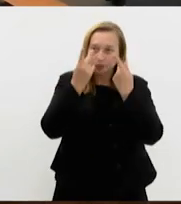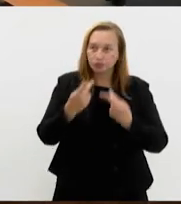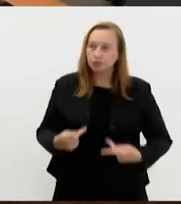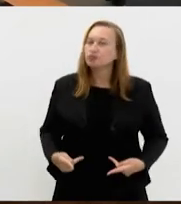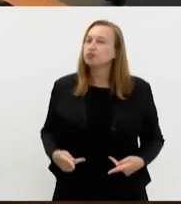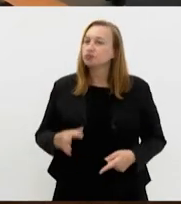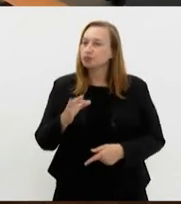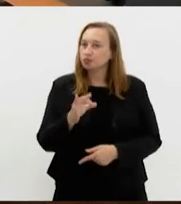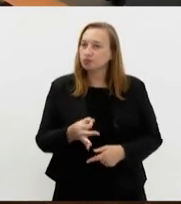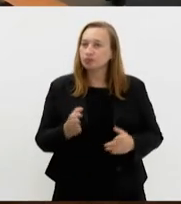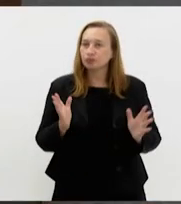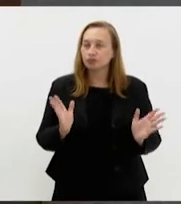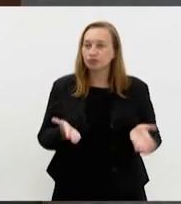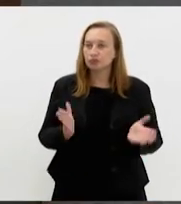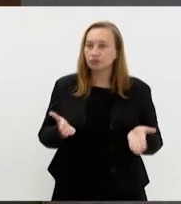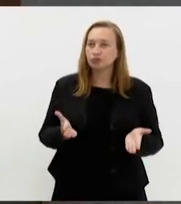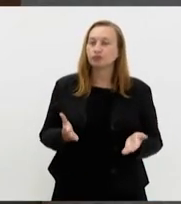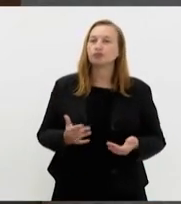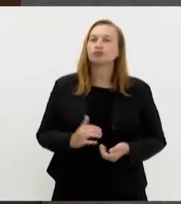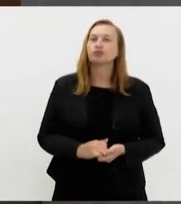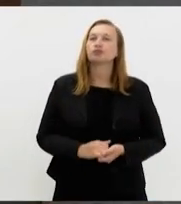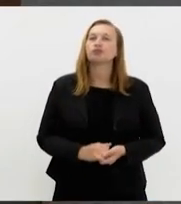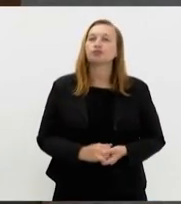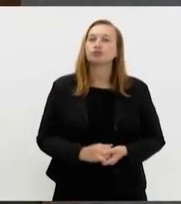correta. E agora é o contrapartida,